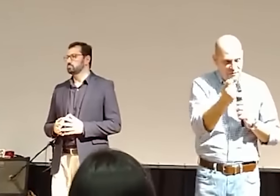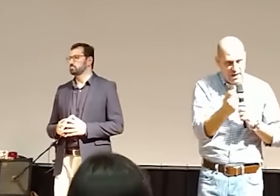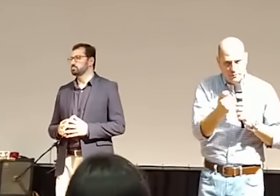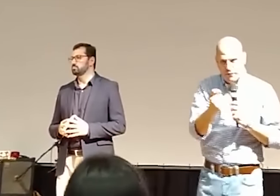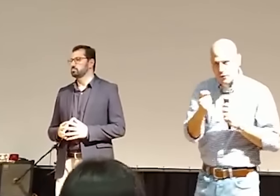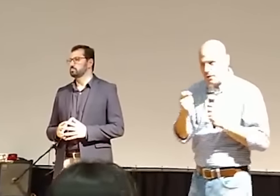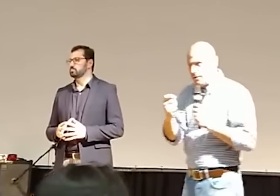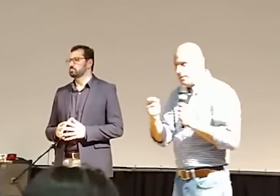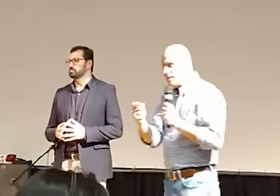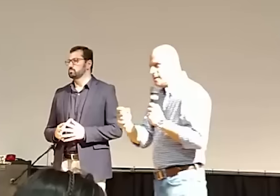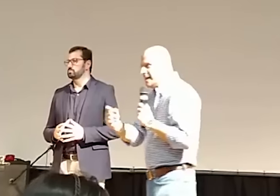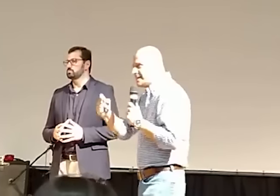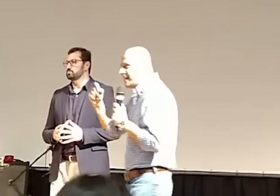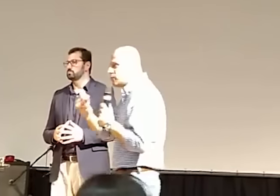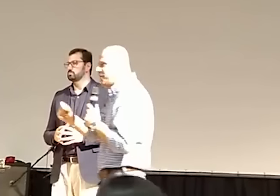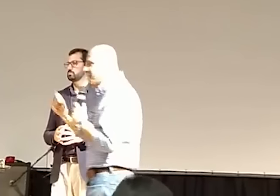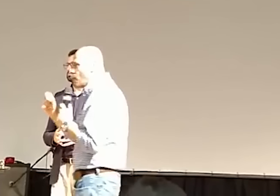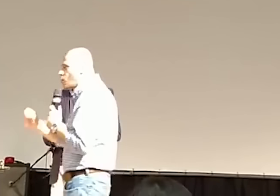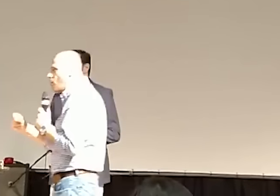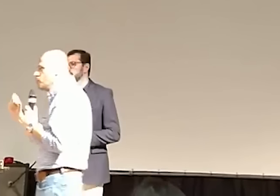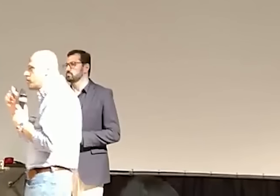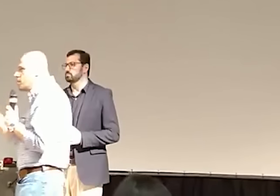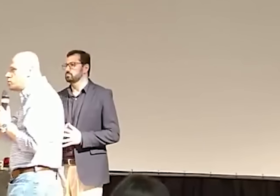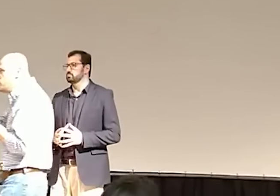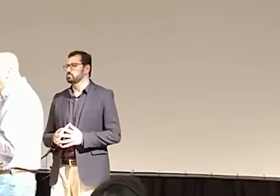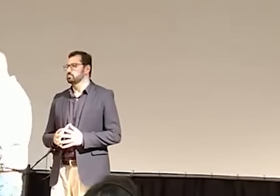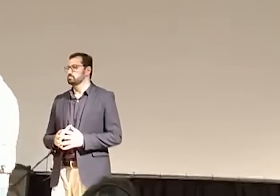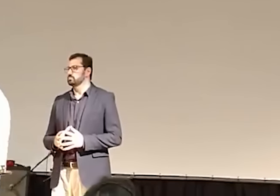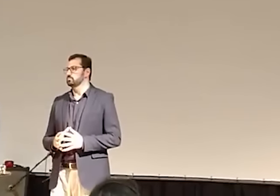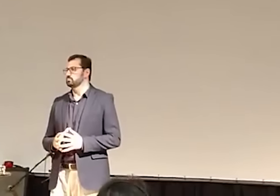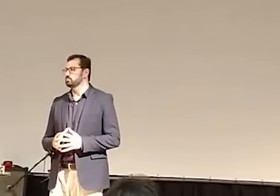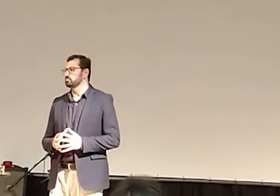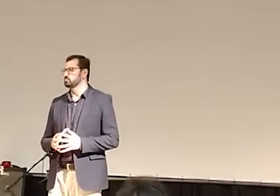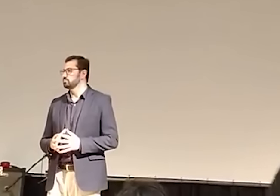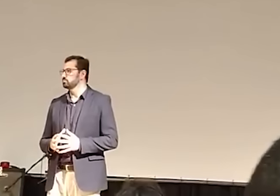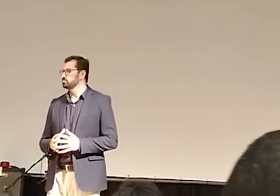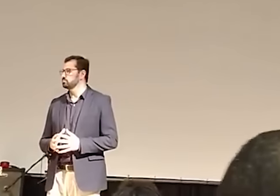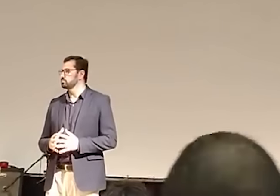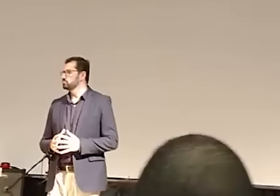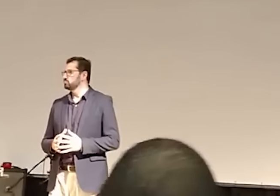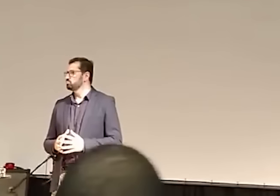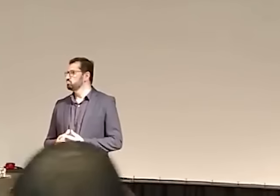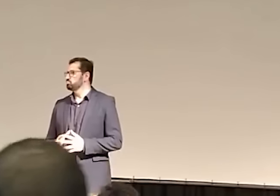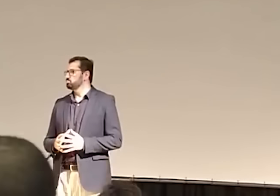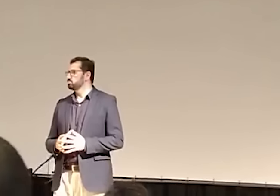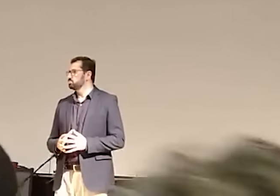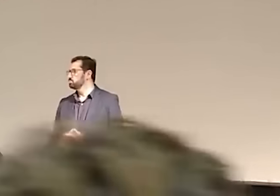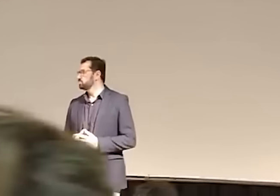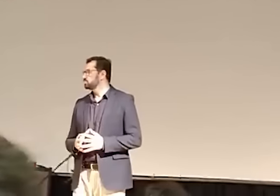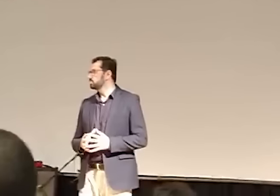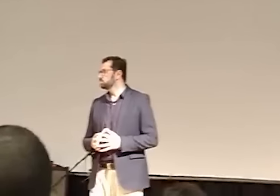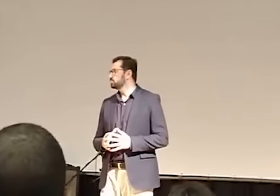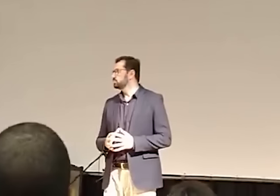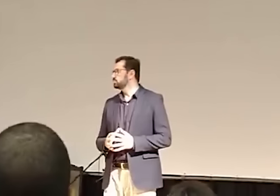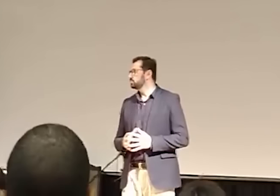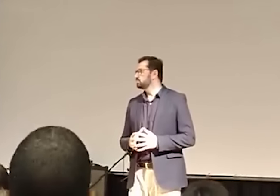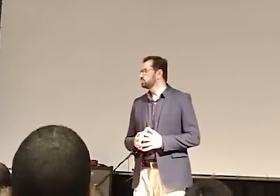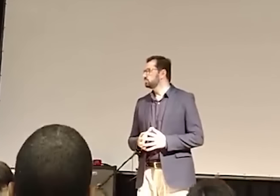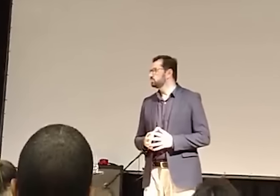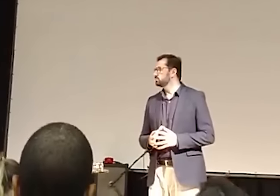chega pra frente por favor se a tua fé for como um grão de mostarda até o impossível você vai